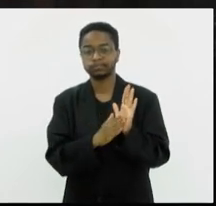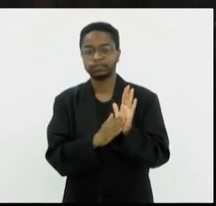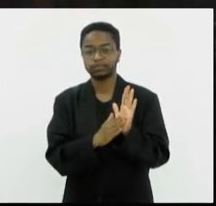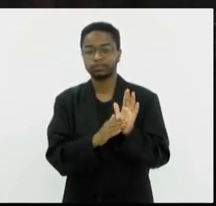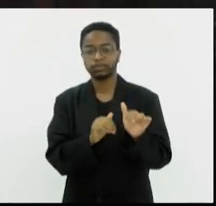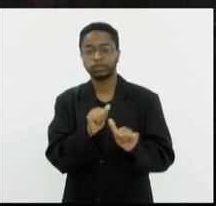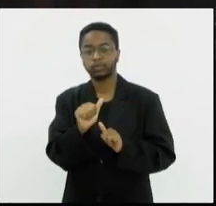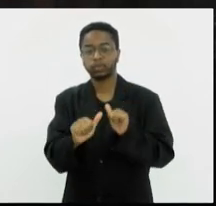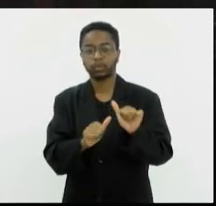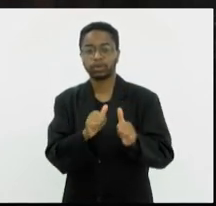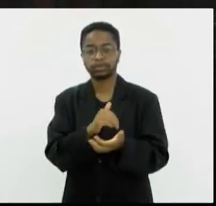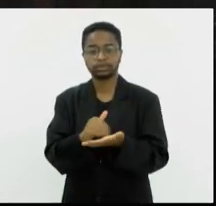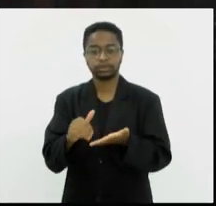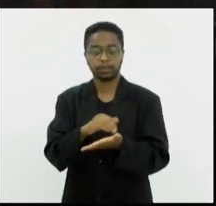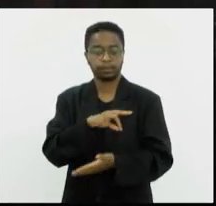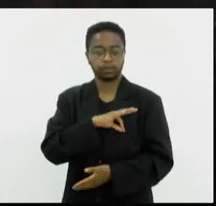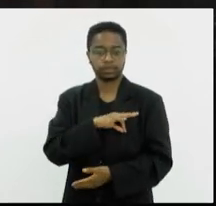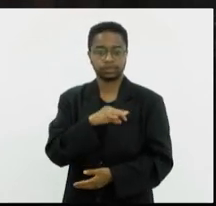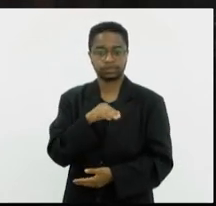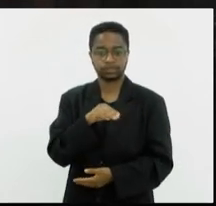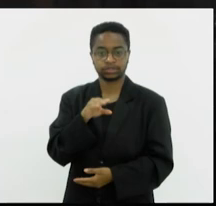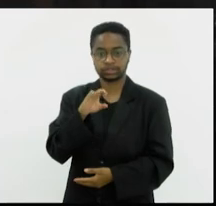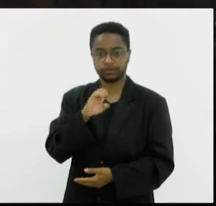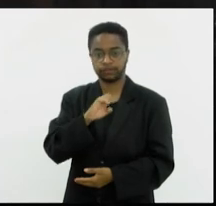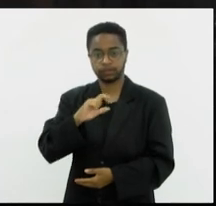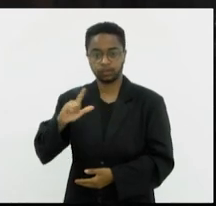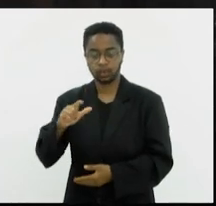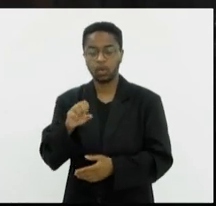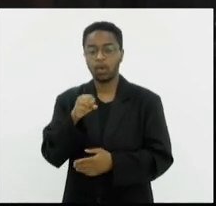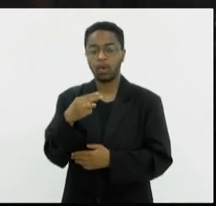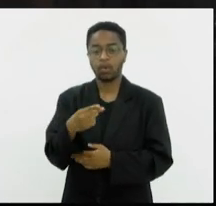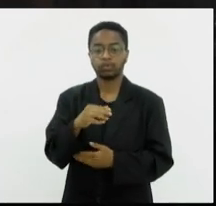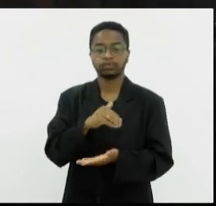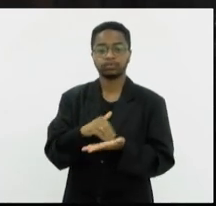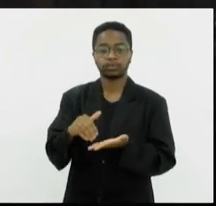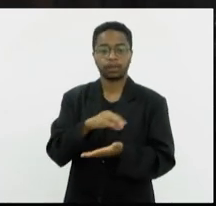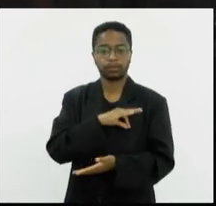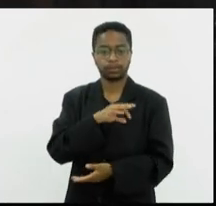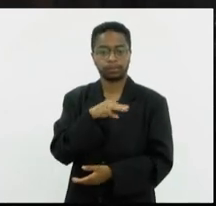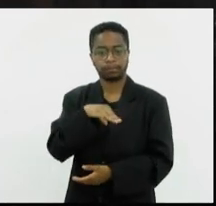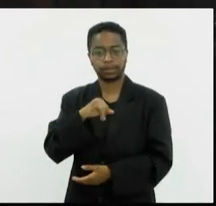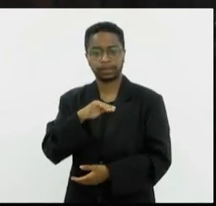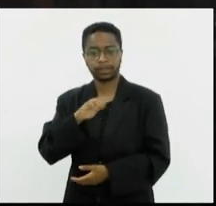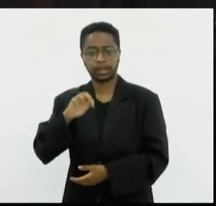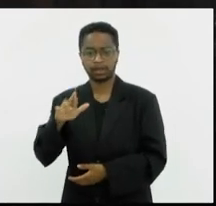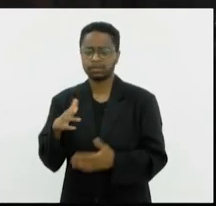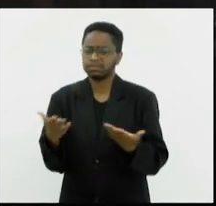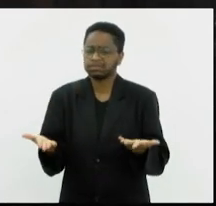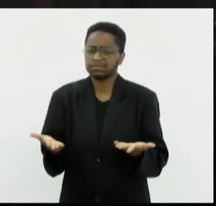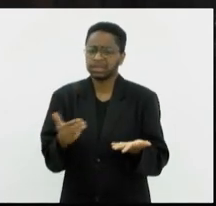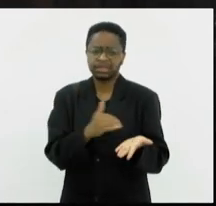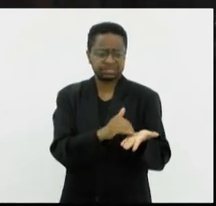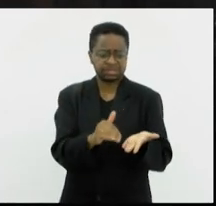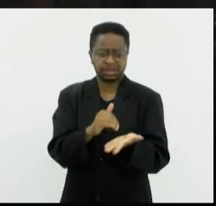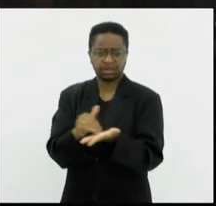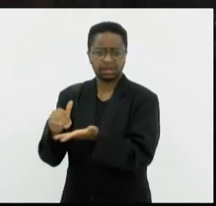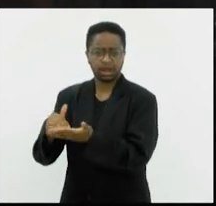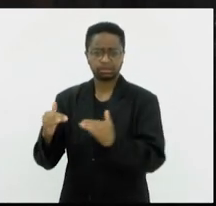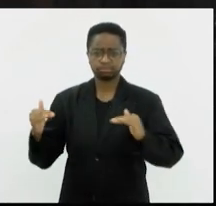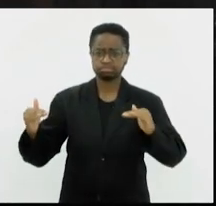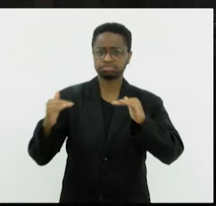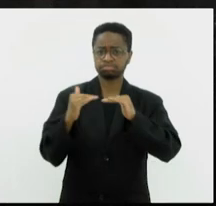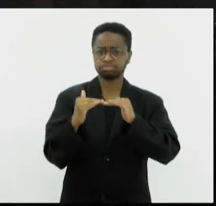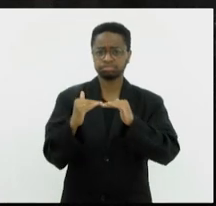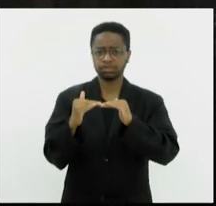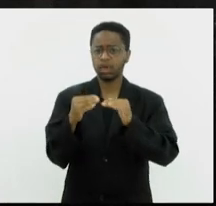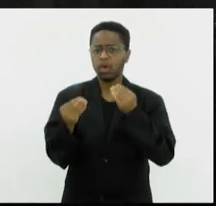secretário da Polícia Civil ou do secretário da Polícia Militar ué eles são secretários em linha como